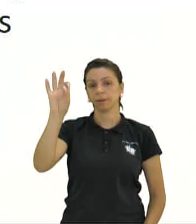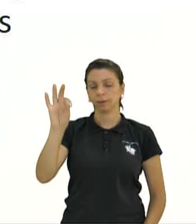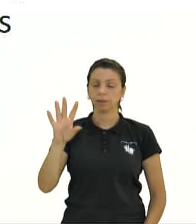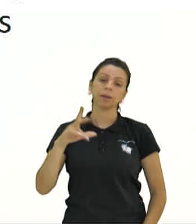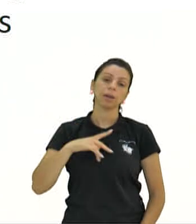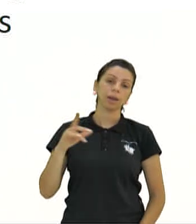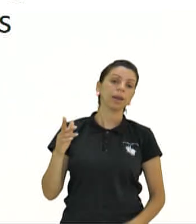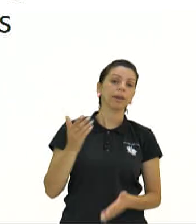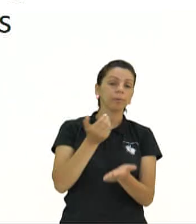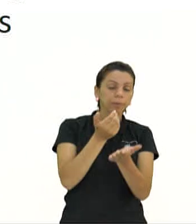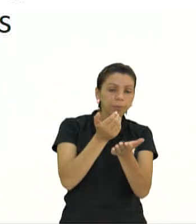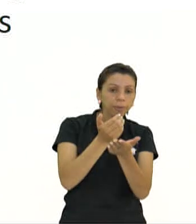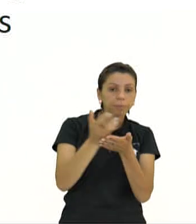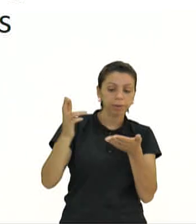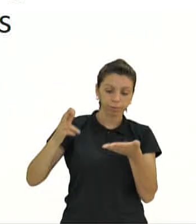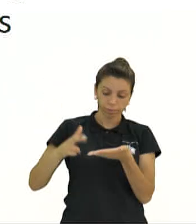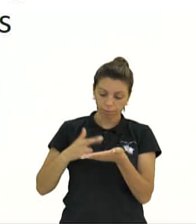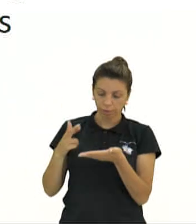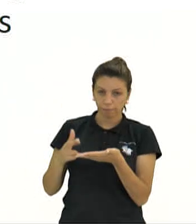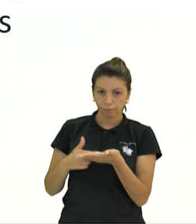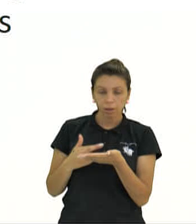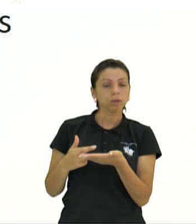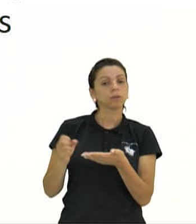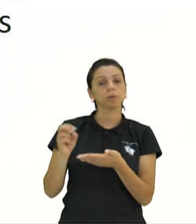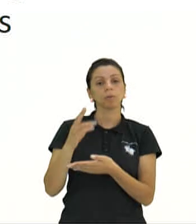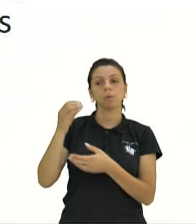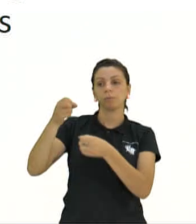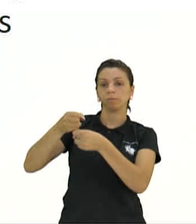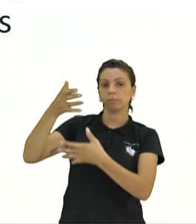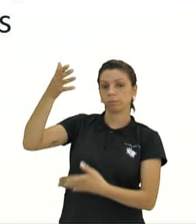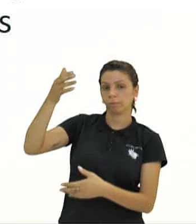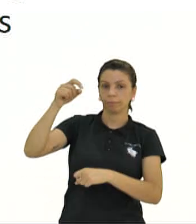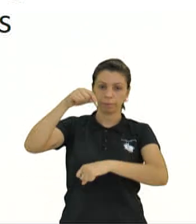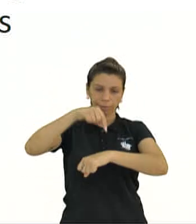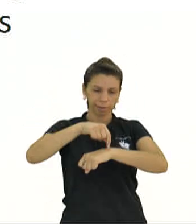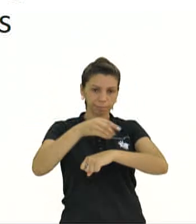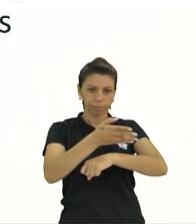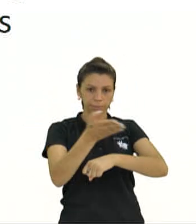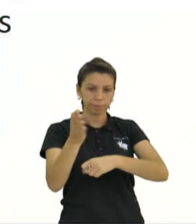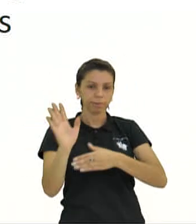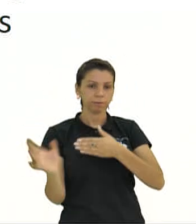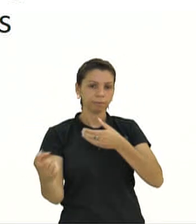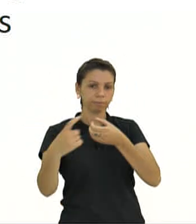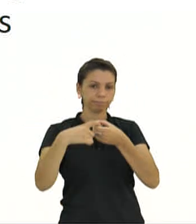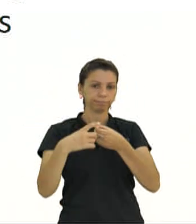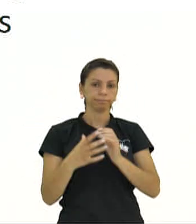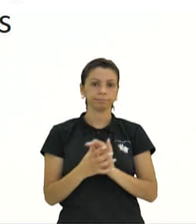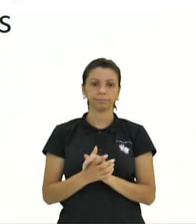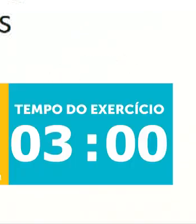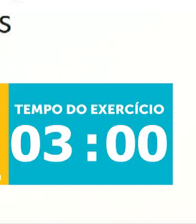revistas, manuais e enciclopédias. Um tempinho para você, eu já volto.